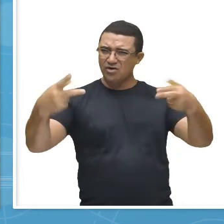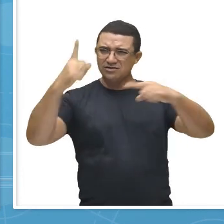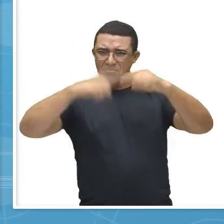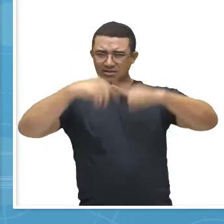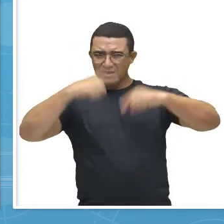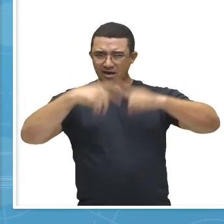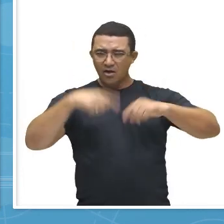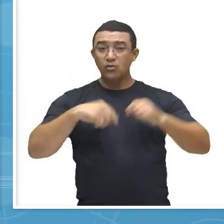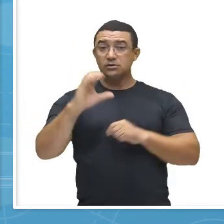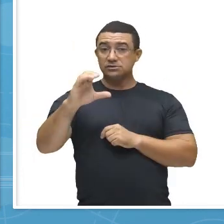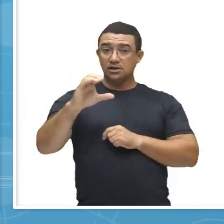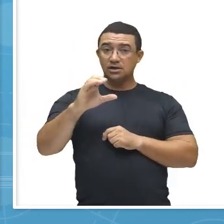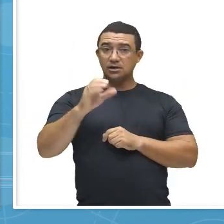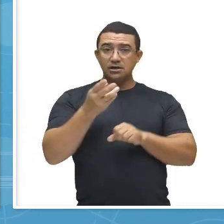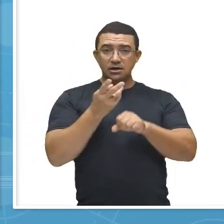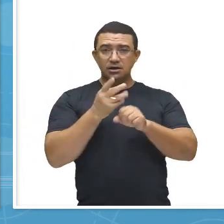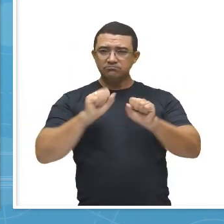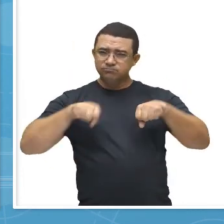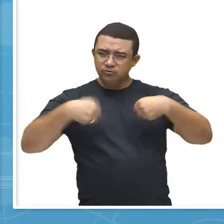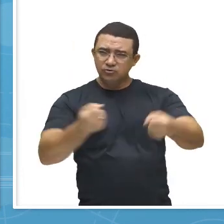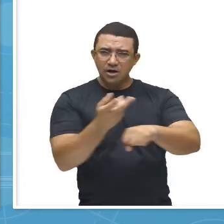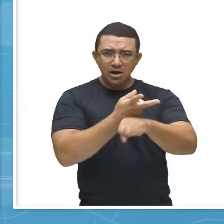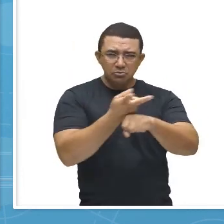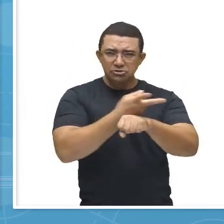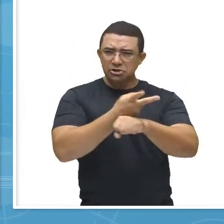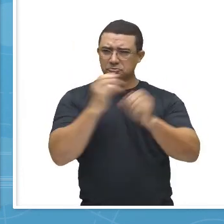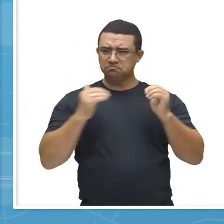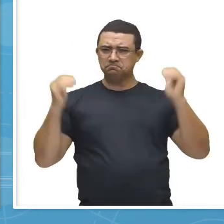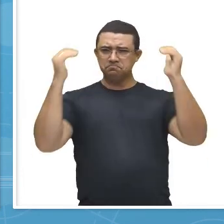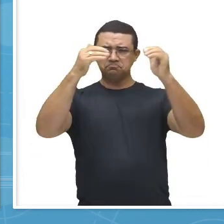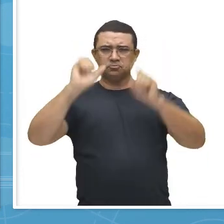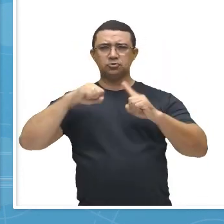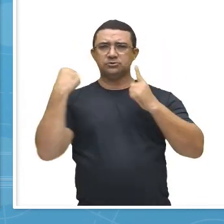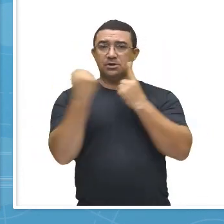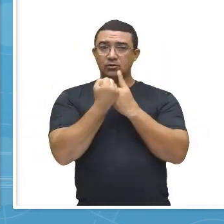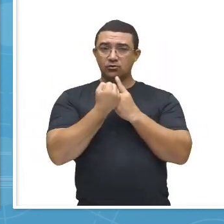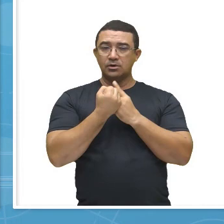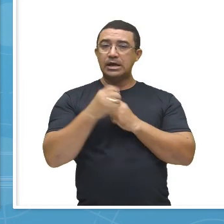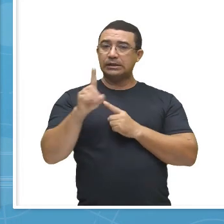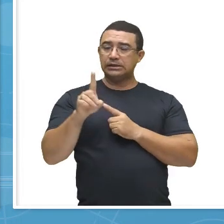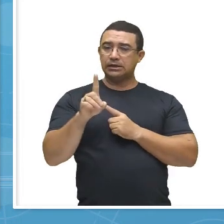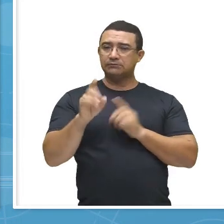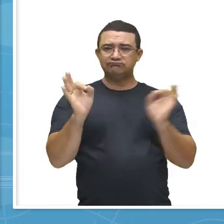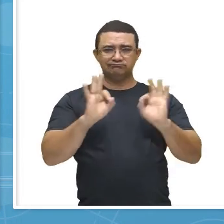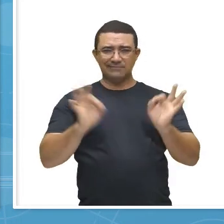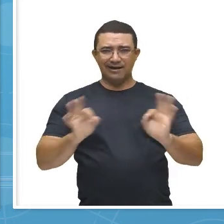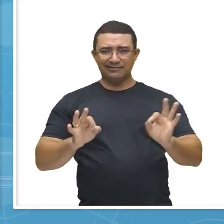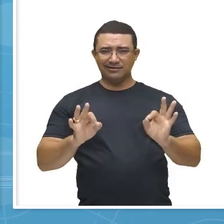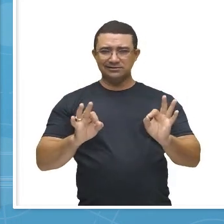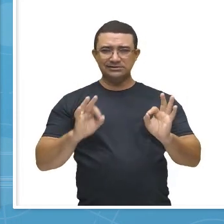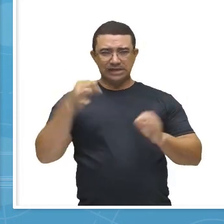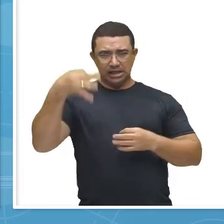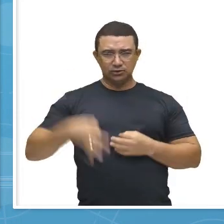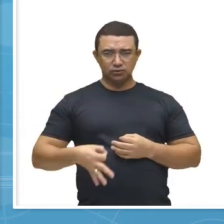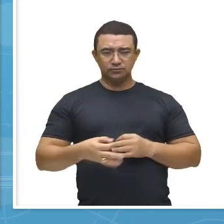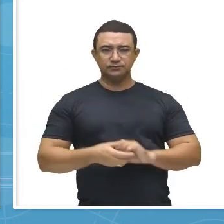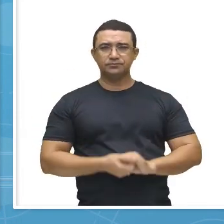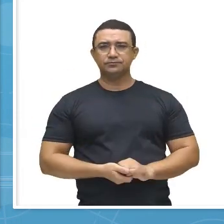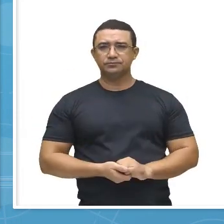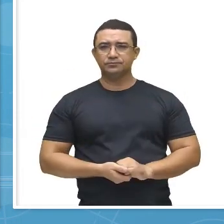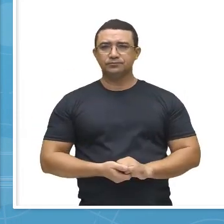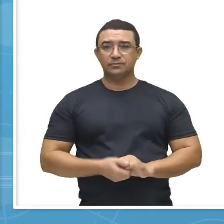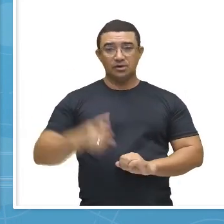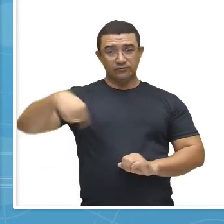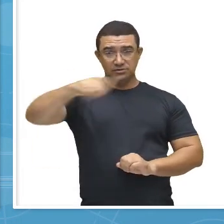impulsionar a buscar somente um status social. Ou letra D, nenhuma das alternativas anteriores. É com você, meu